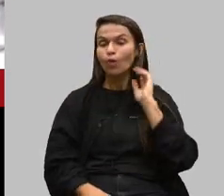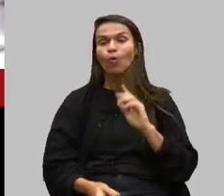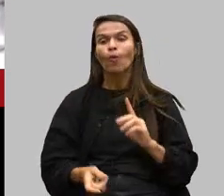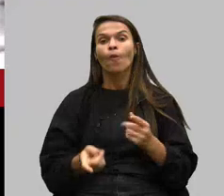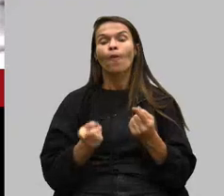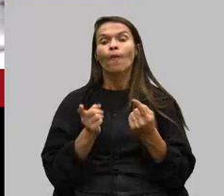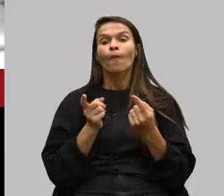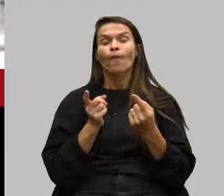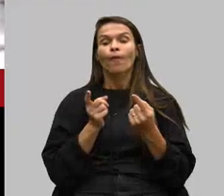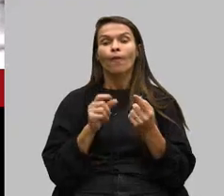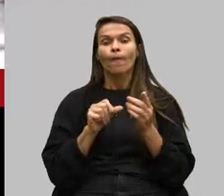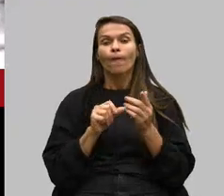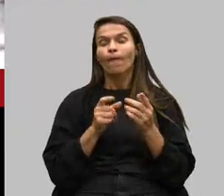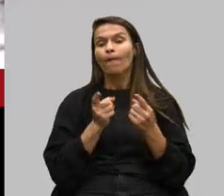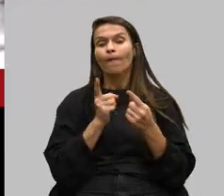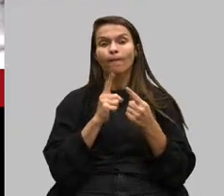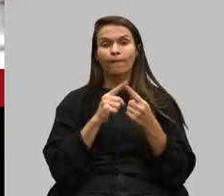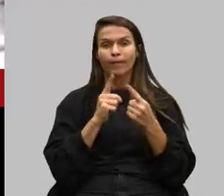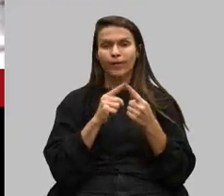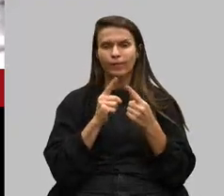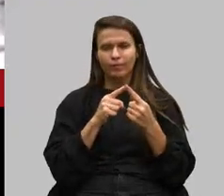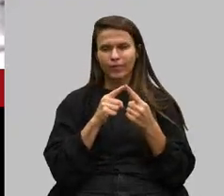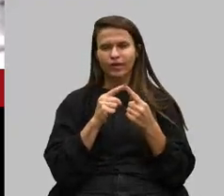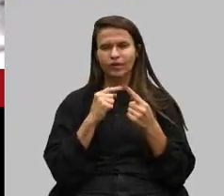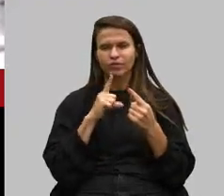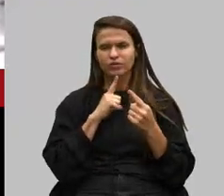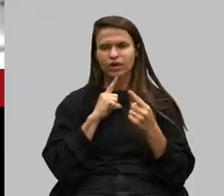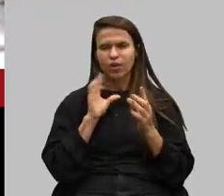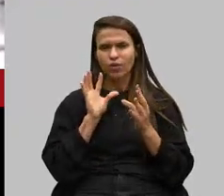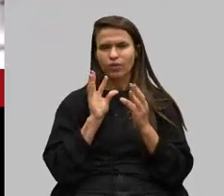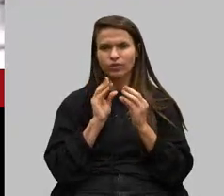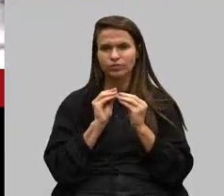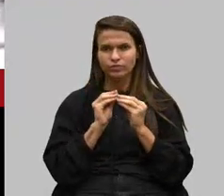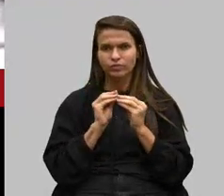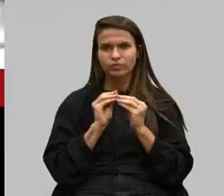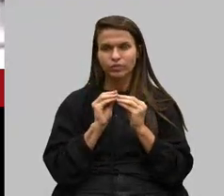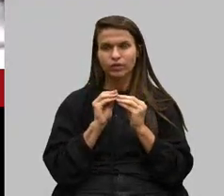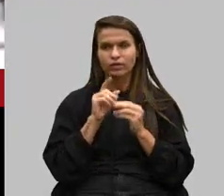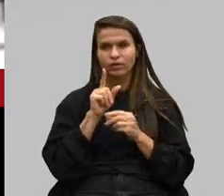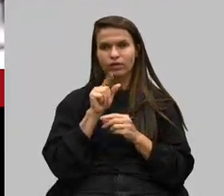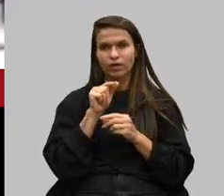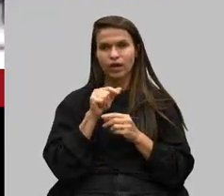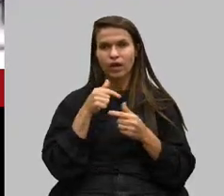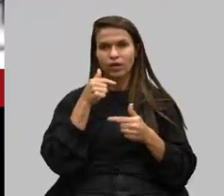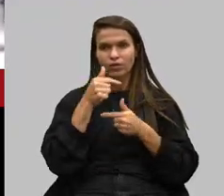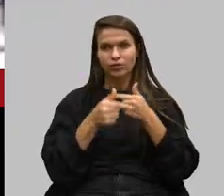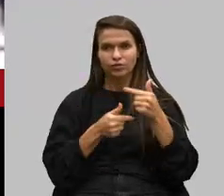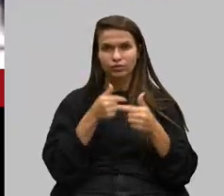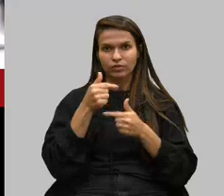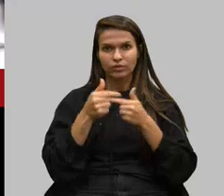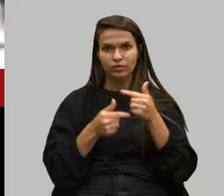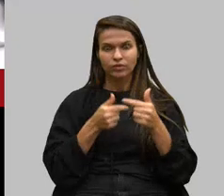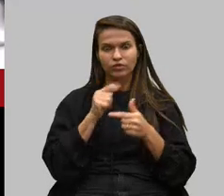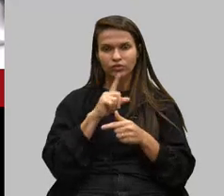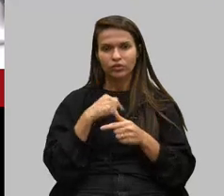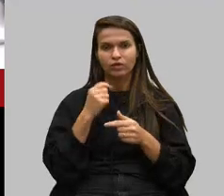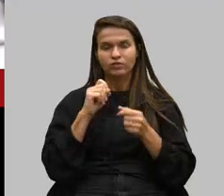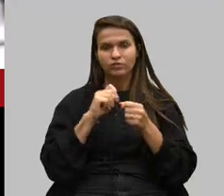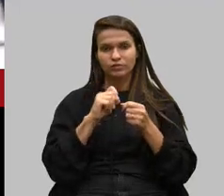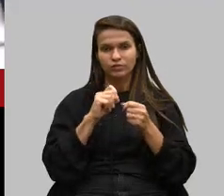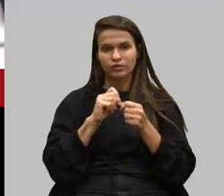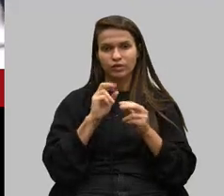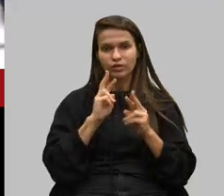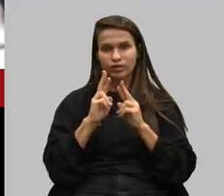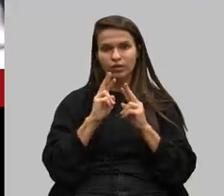diz respeito eu tô com uma síntese aqui que é do trabalho que nós realizamos em relação aqui